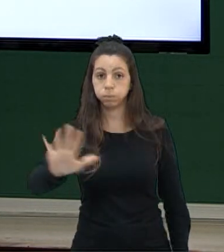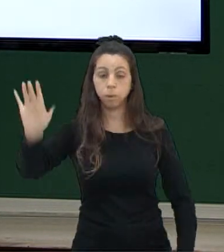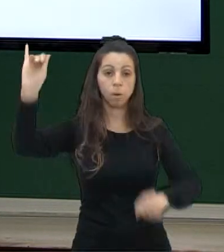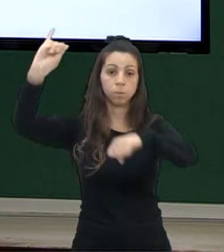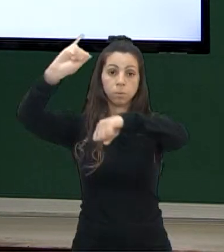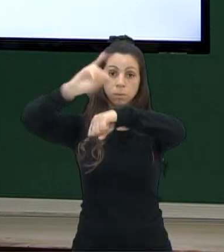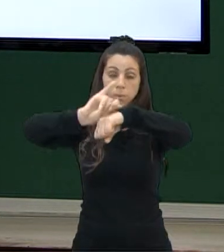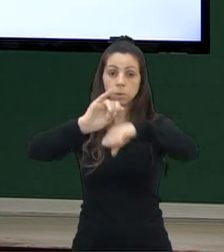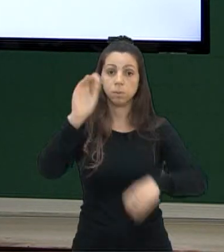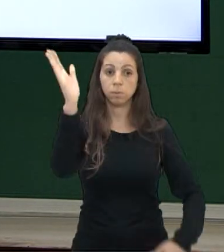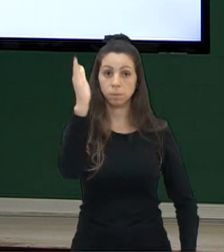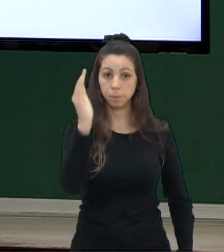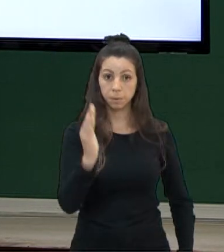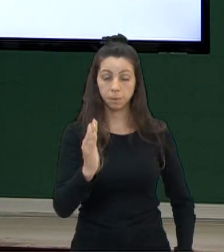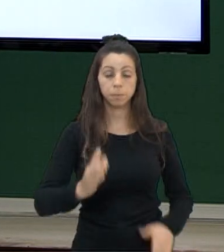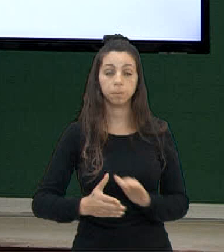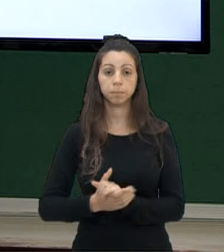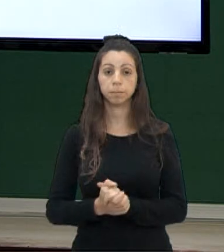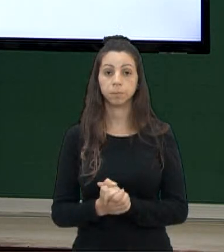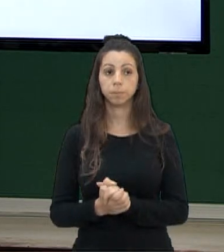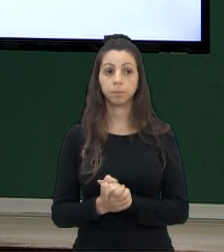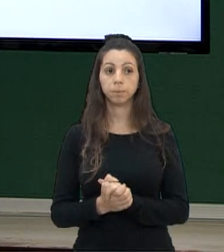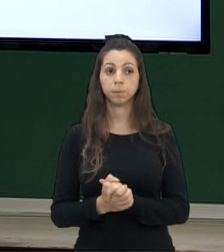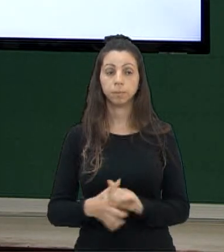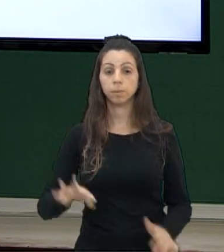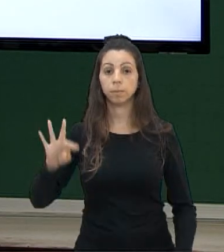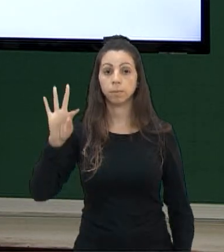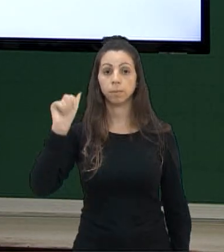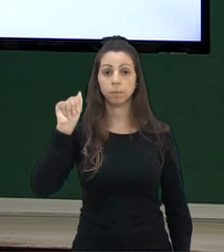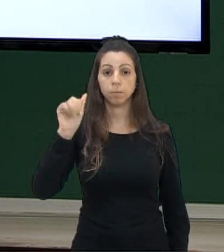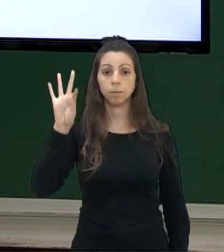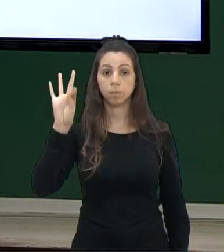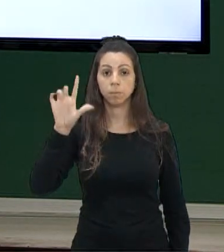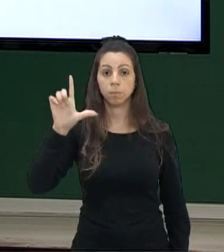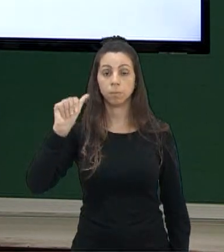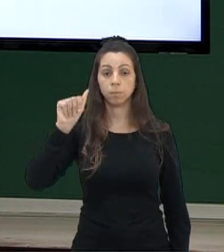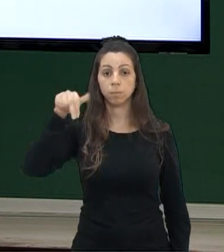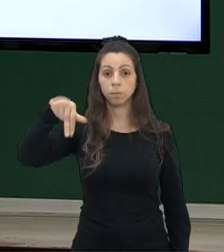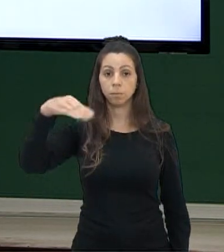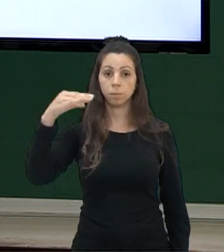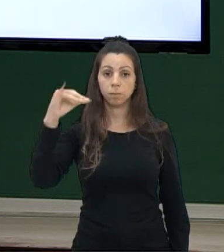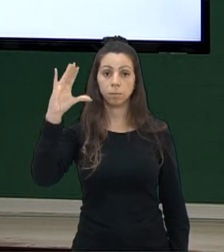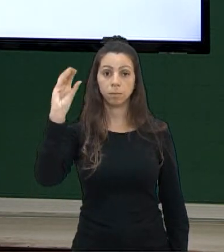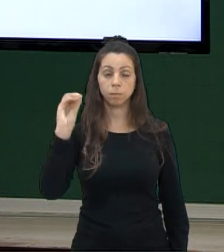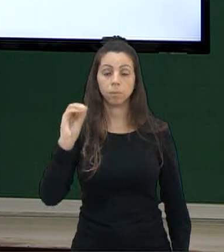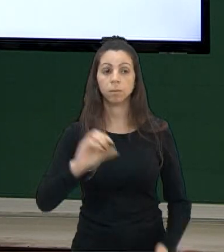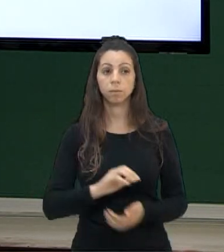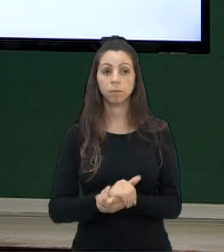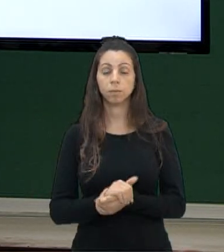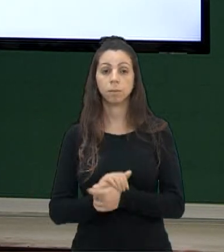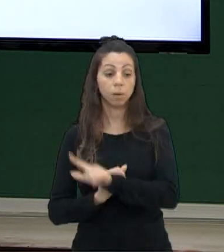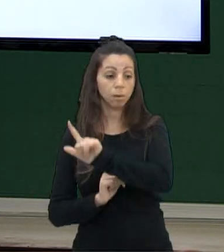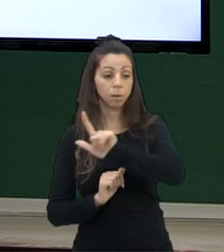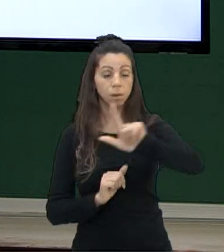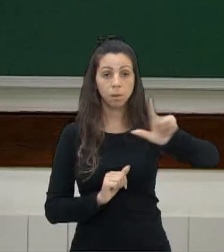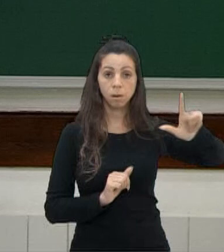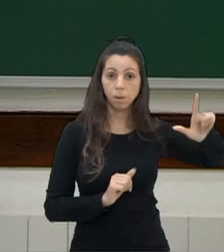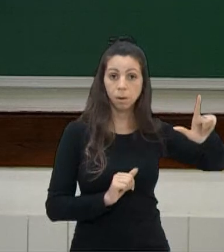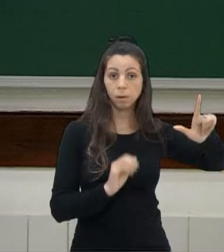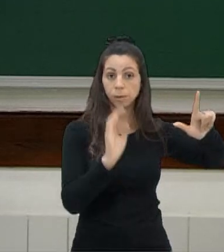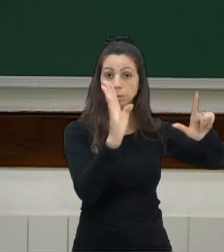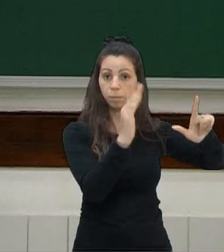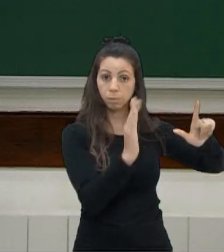visualizar também aqui. E o escudo atlântico, na porção leste do território brasileiro,